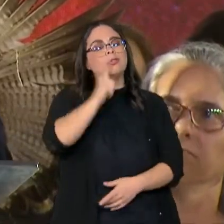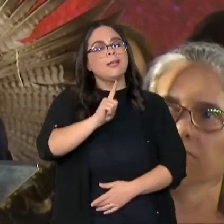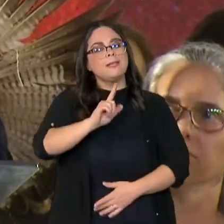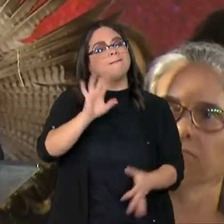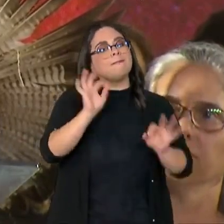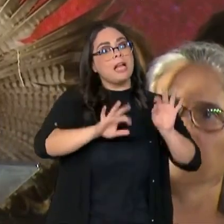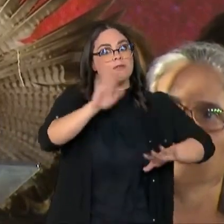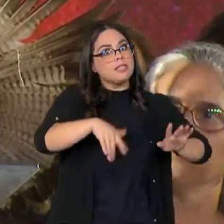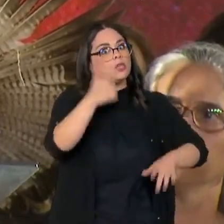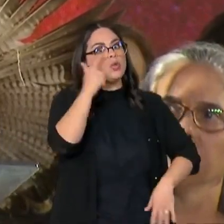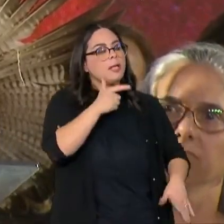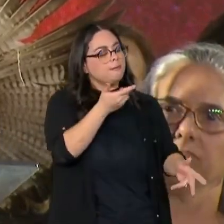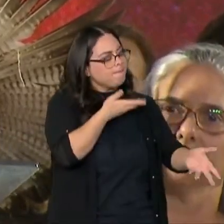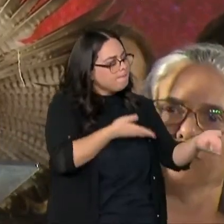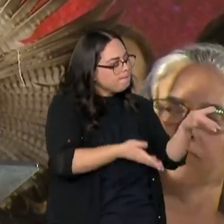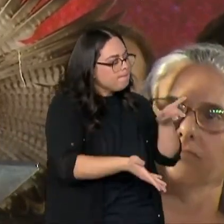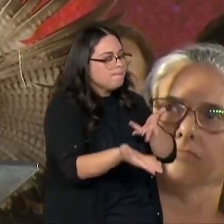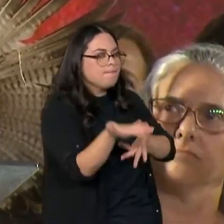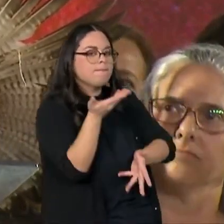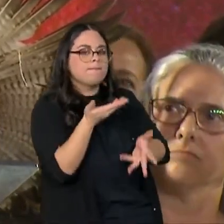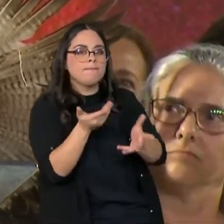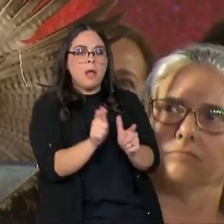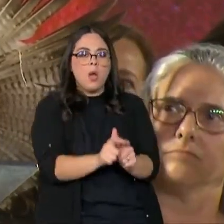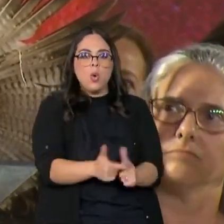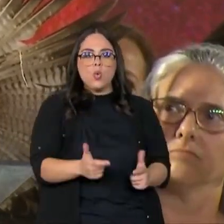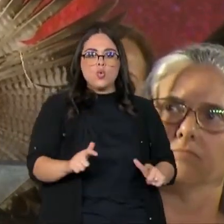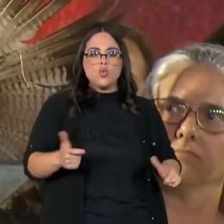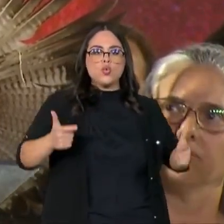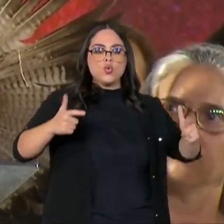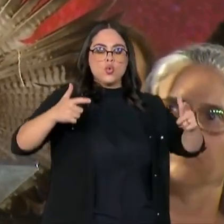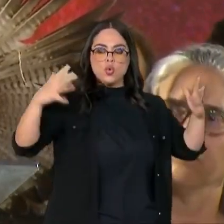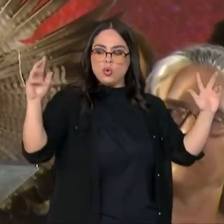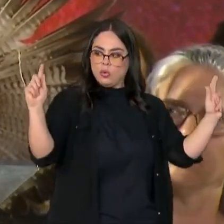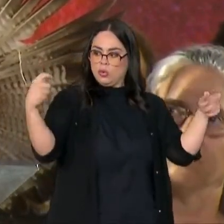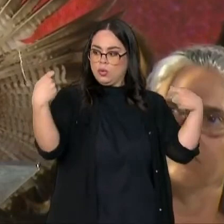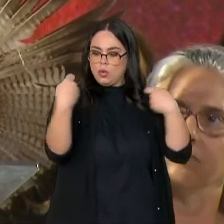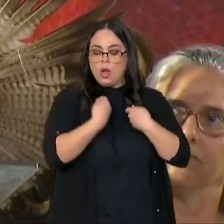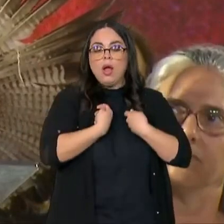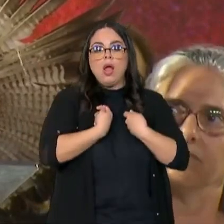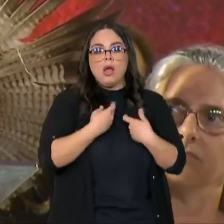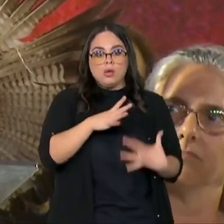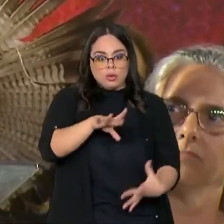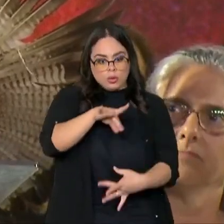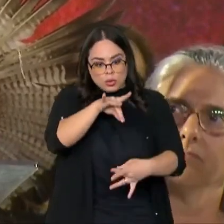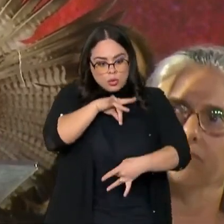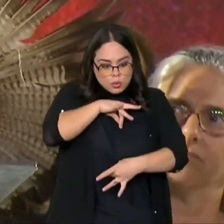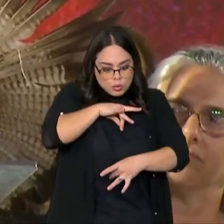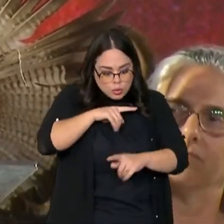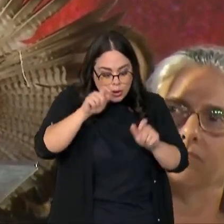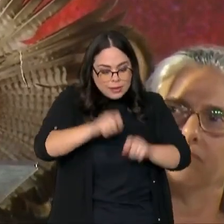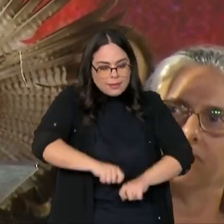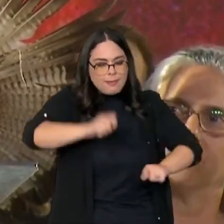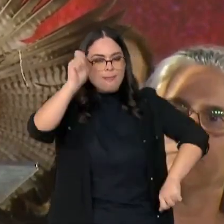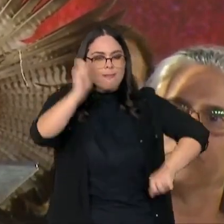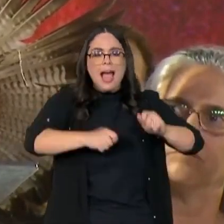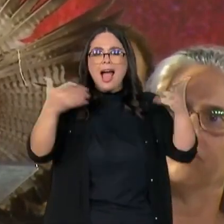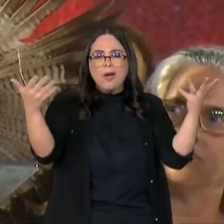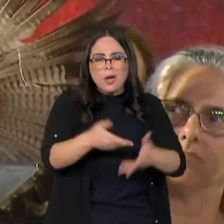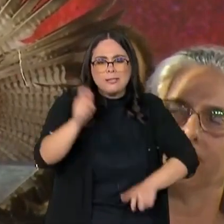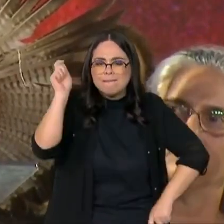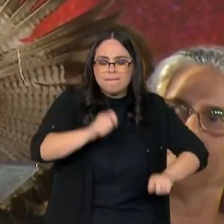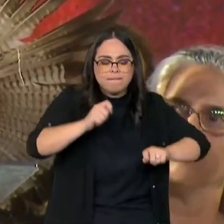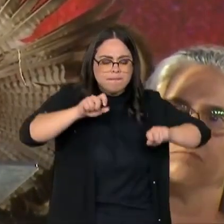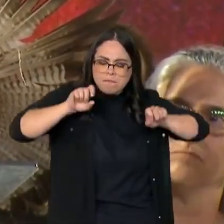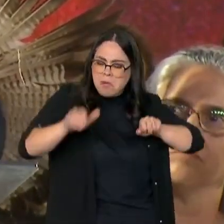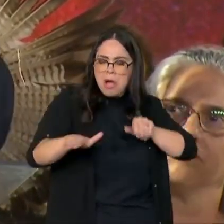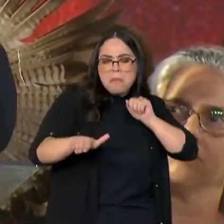sabe, atender a grandiosidade desse manto sagrado. Se a gente pode, de uma vez por todas,